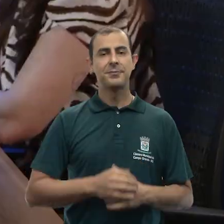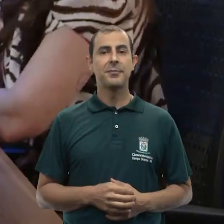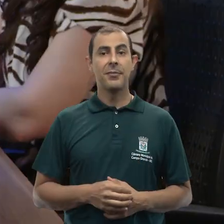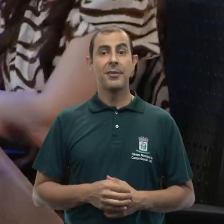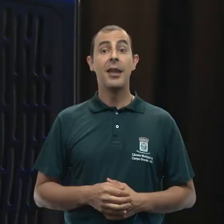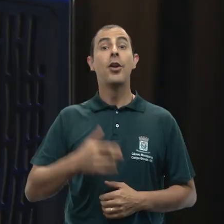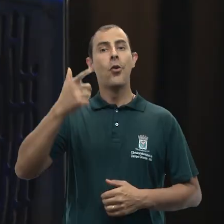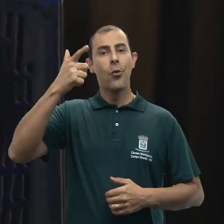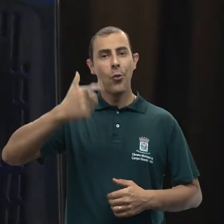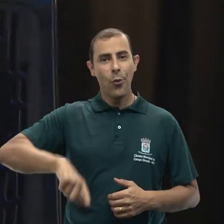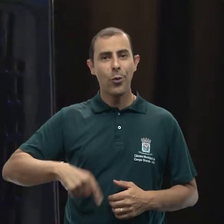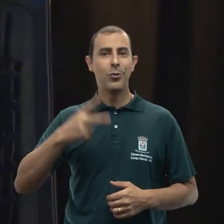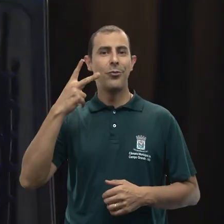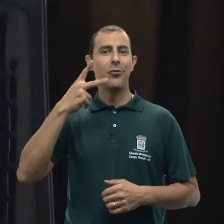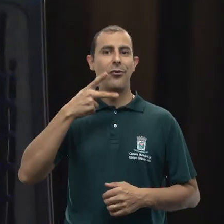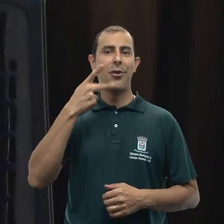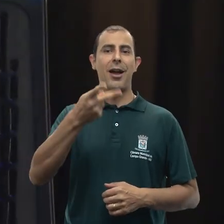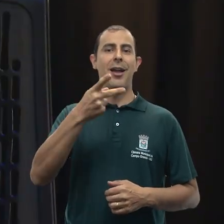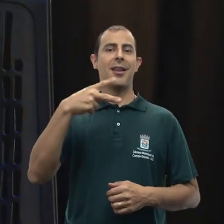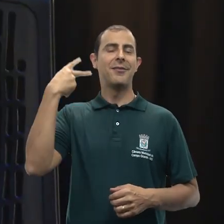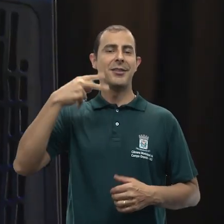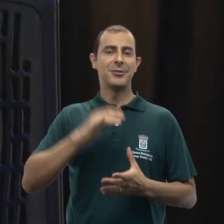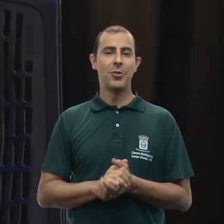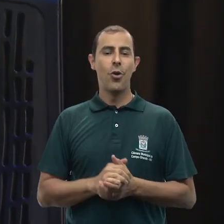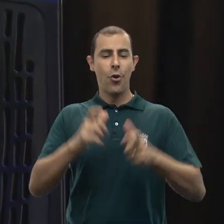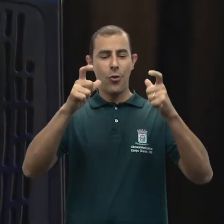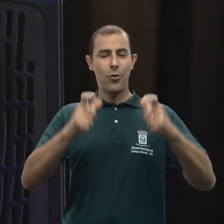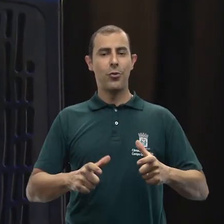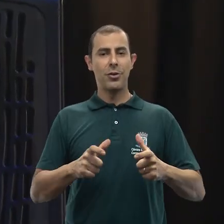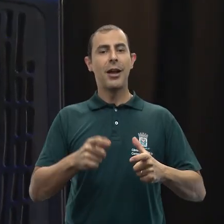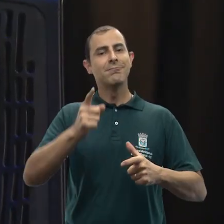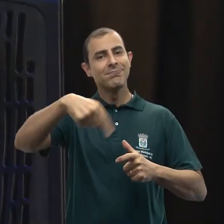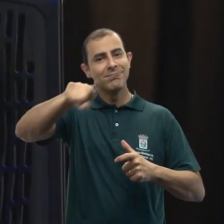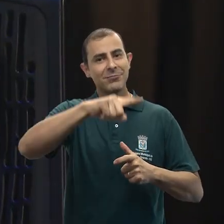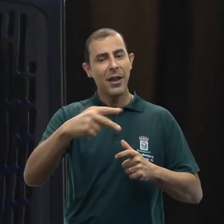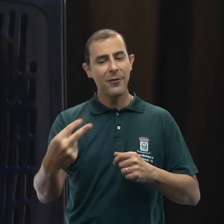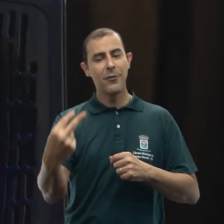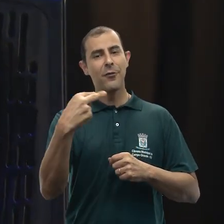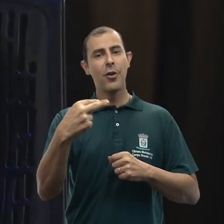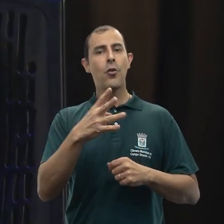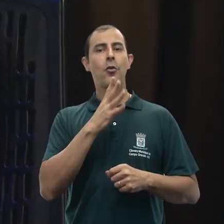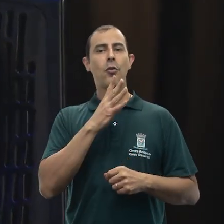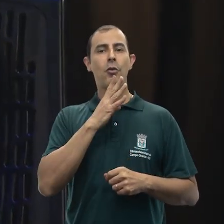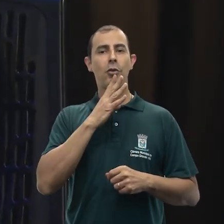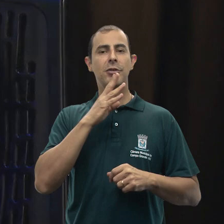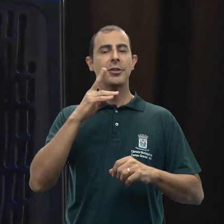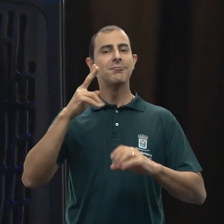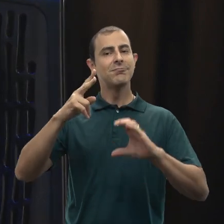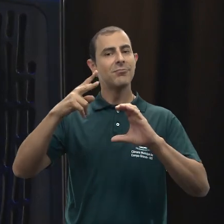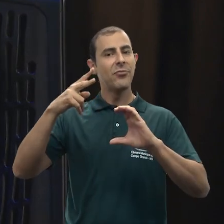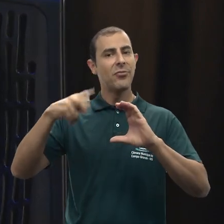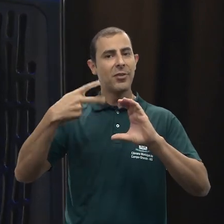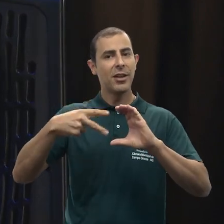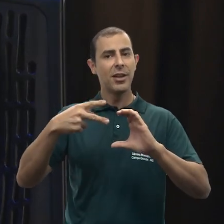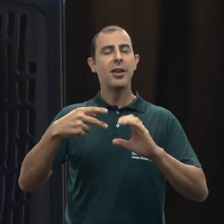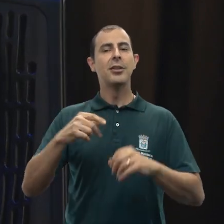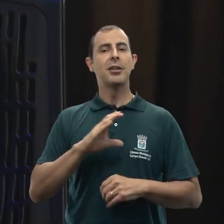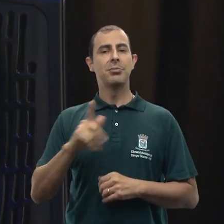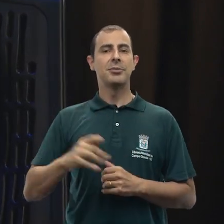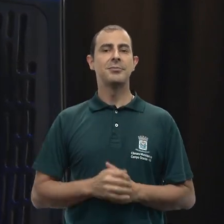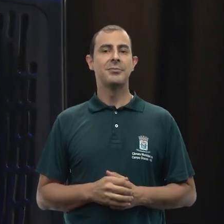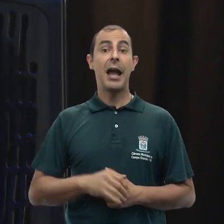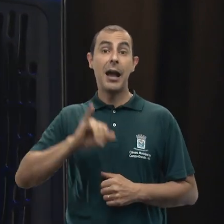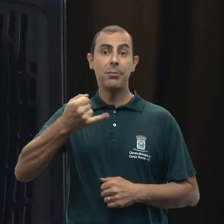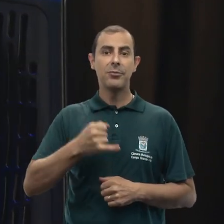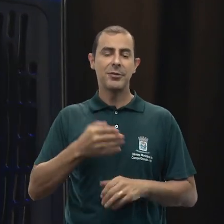Obrigada, vereador. Esse foi mais um Fala Vereador, espaço dedicado para você conhecer os parlamentares de Campo